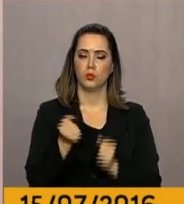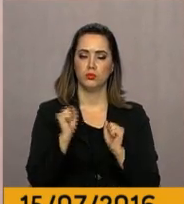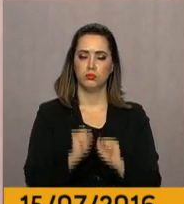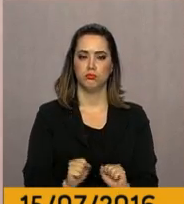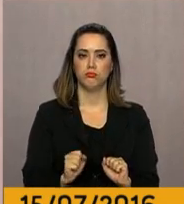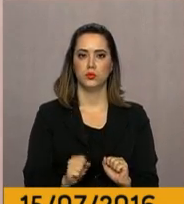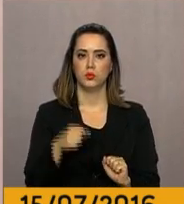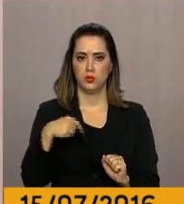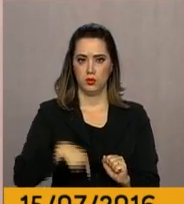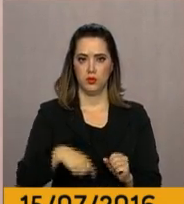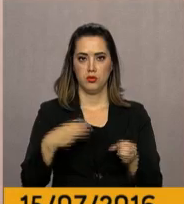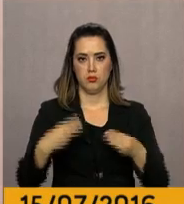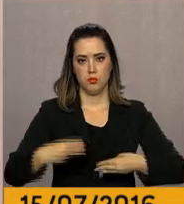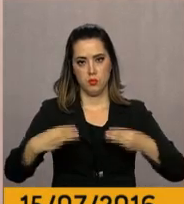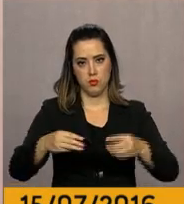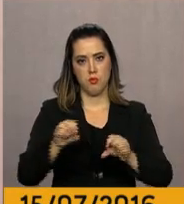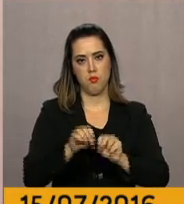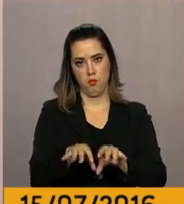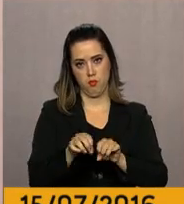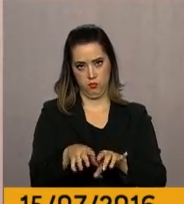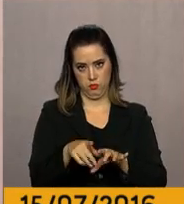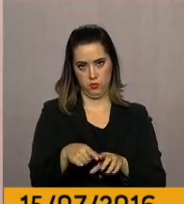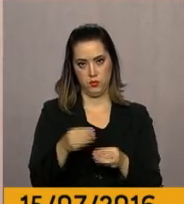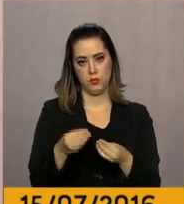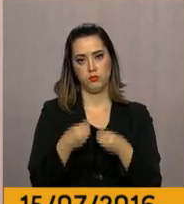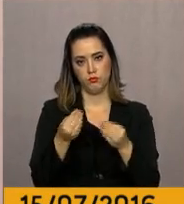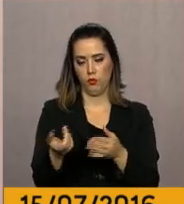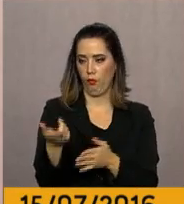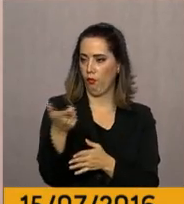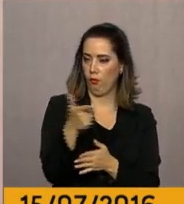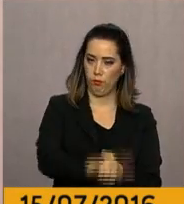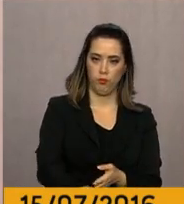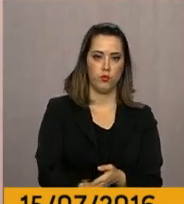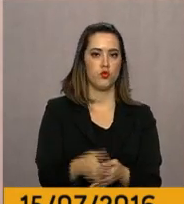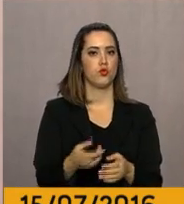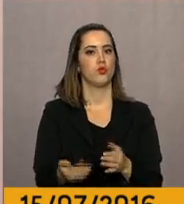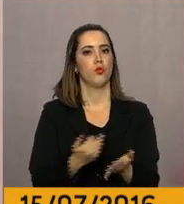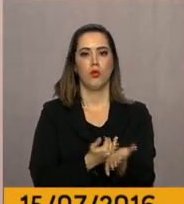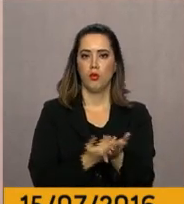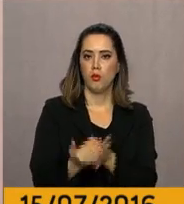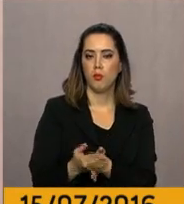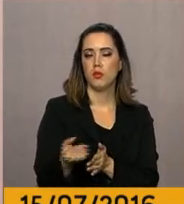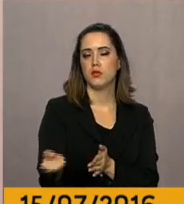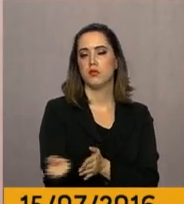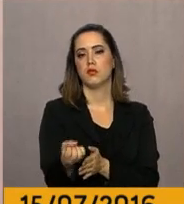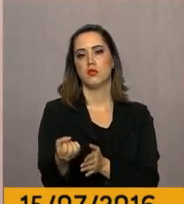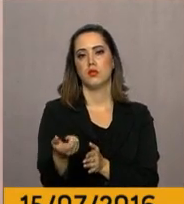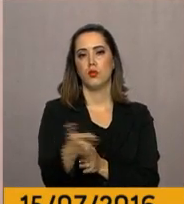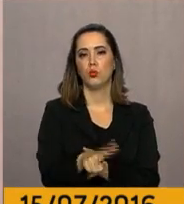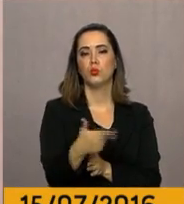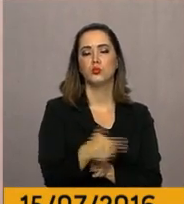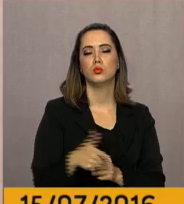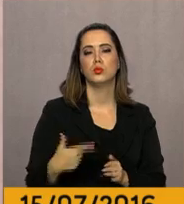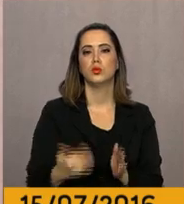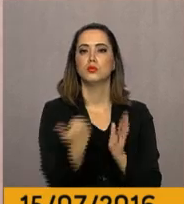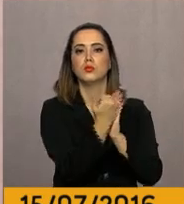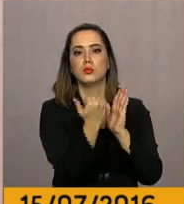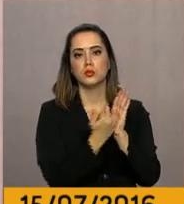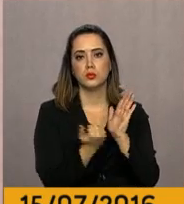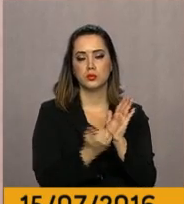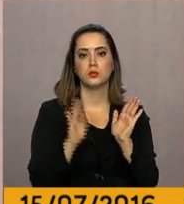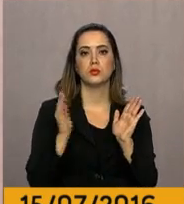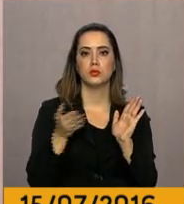possibilitou ao MEC a retomada de várias iniciativas, de vários projetos. Algumas das iniciativas foram